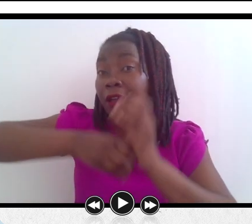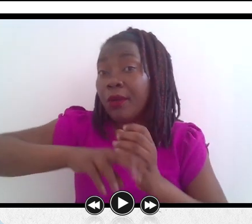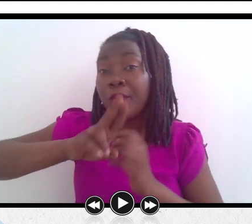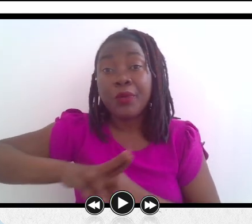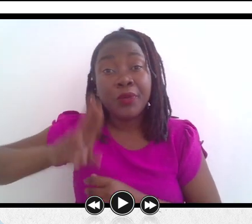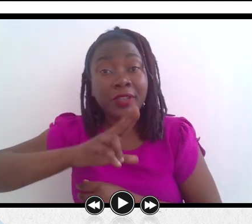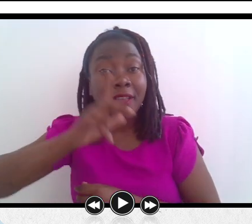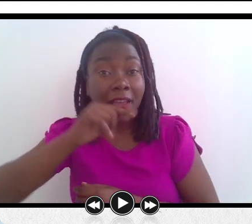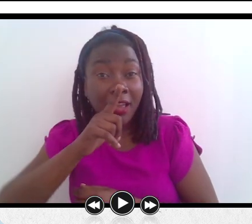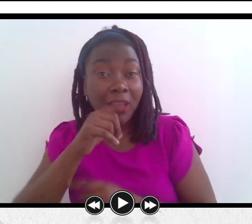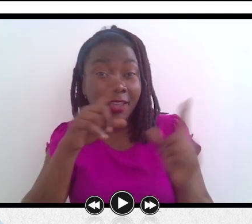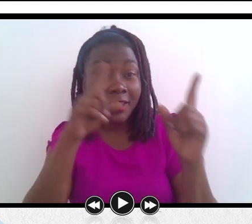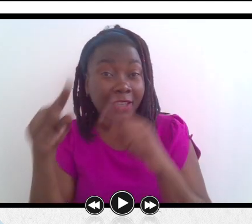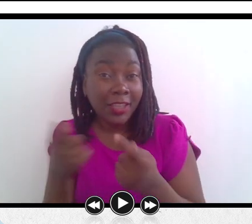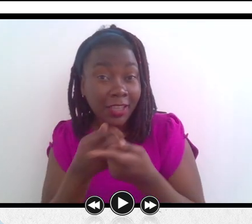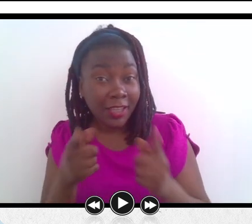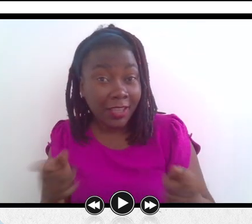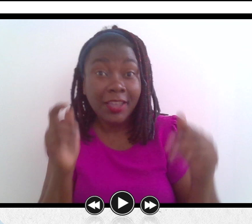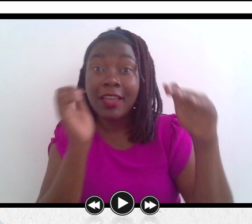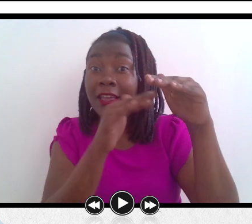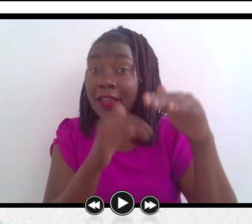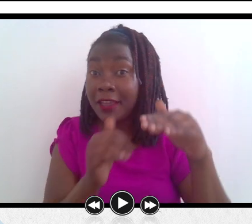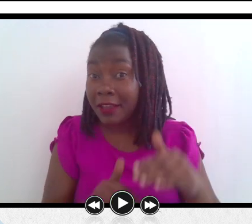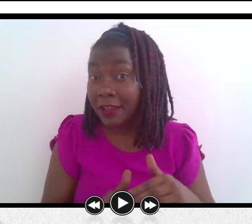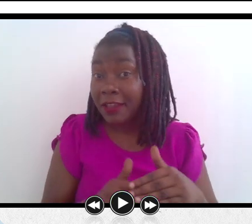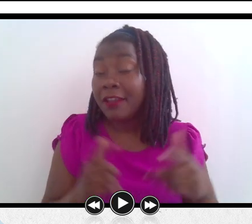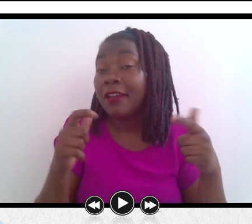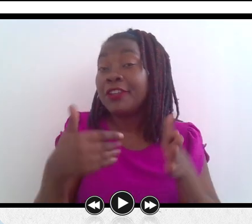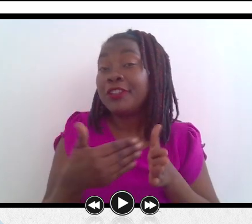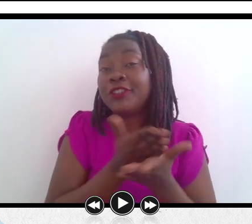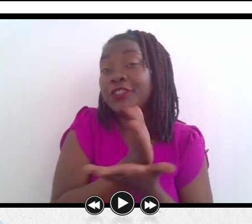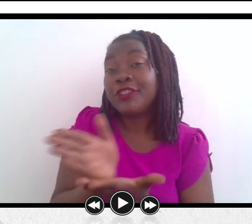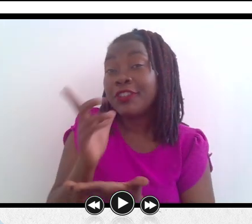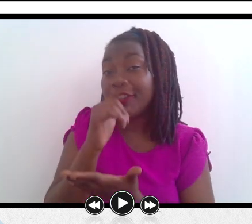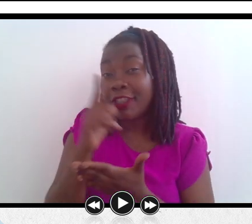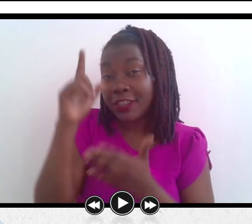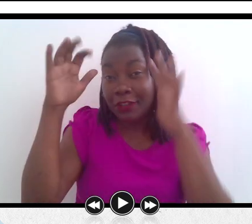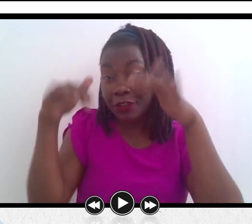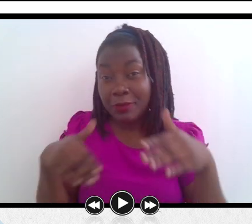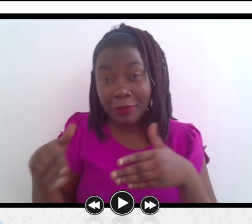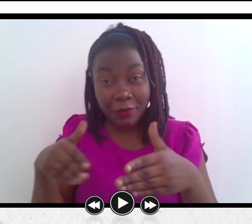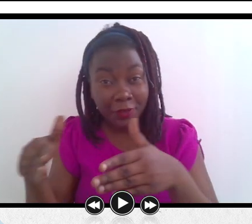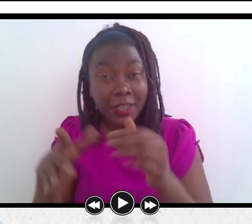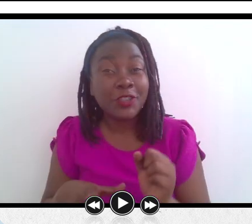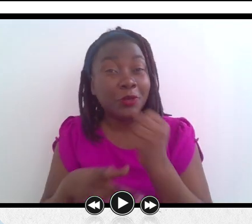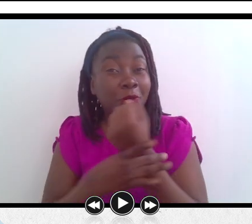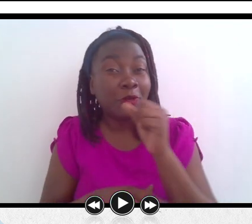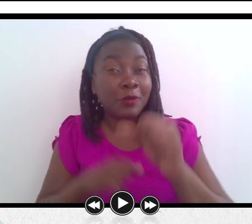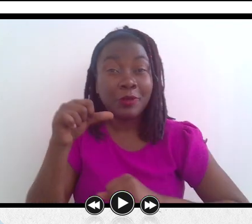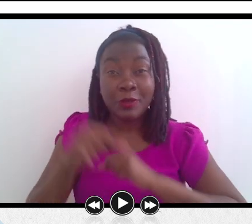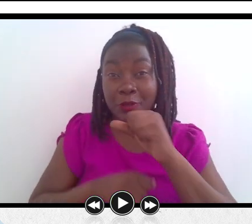e execução de galerias, os armazenamentos ou desvios das águas pluviais, diques, muros, alterações em